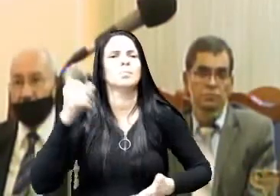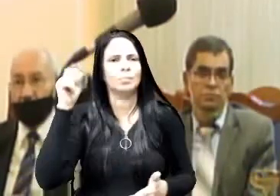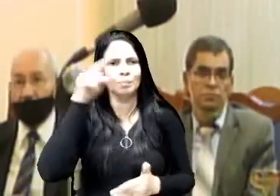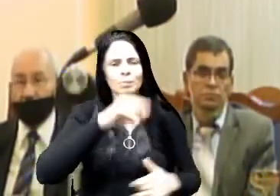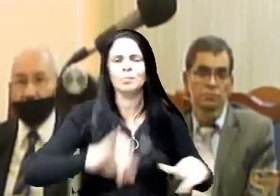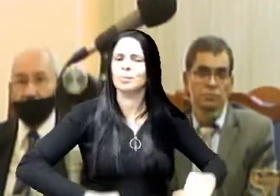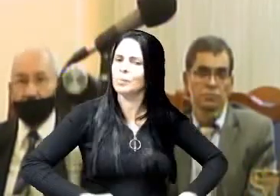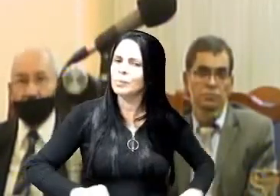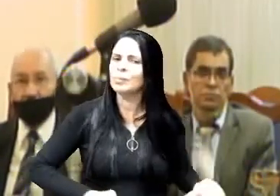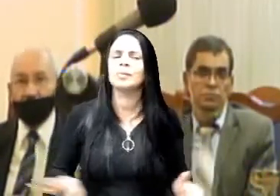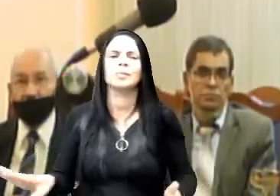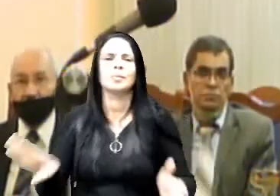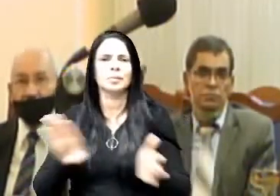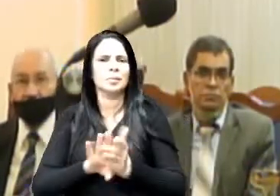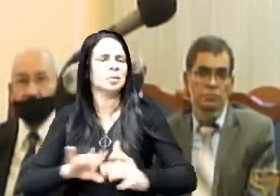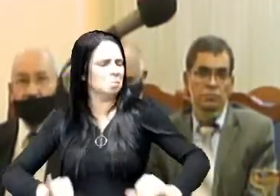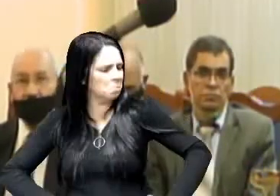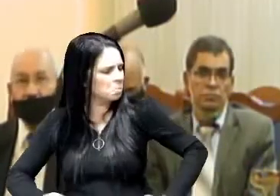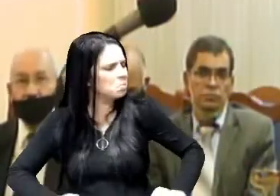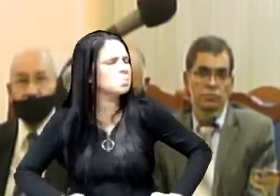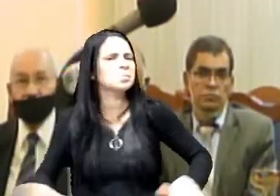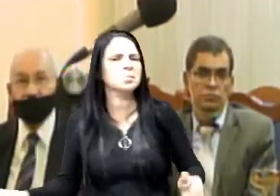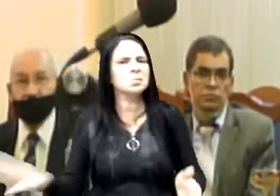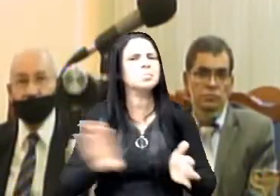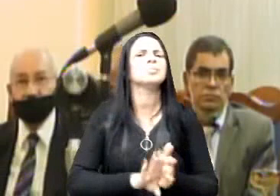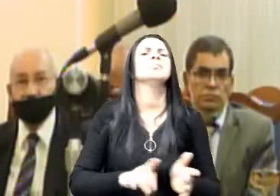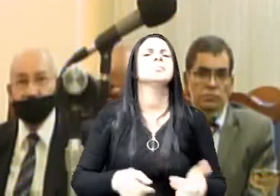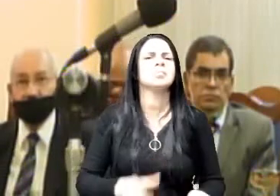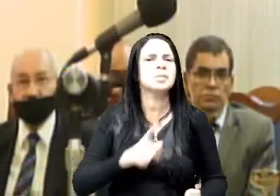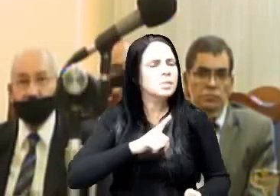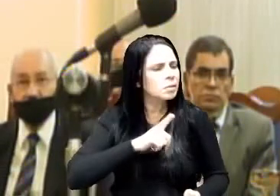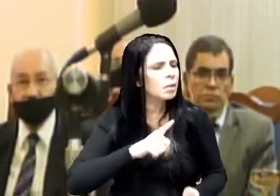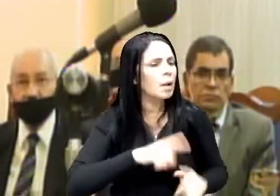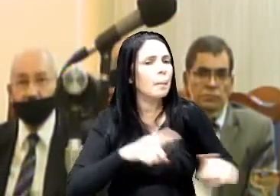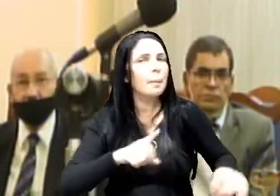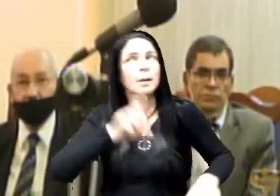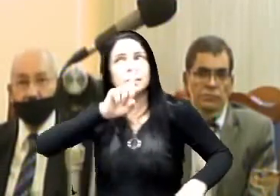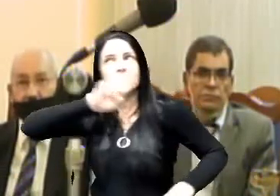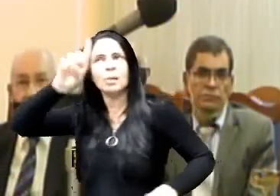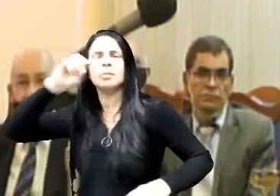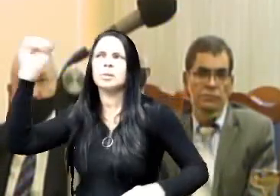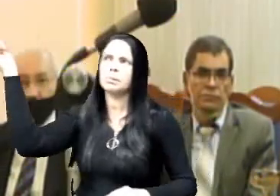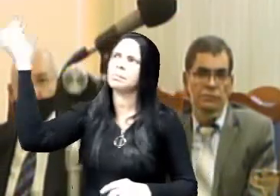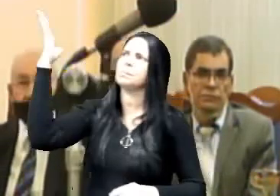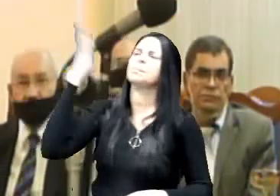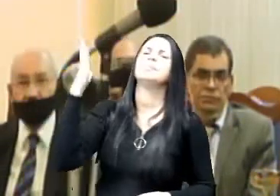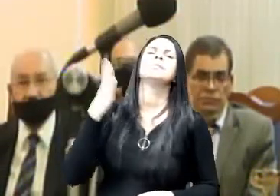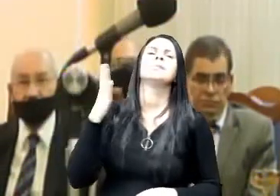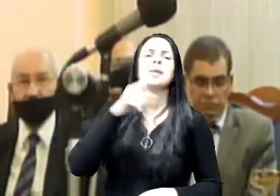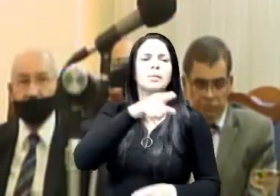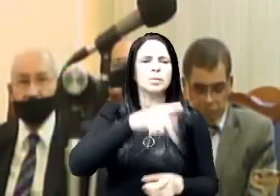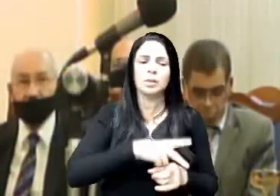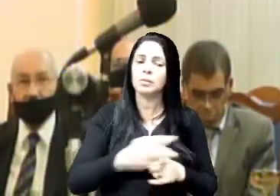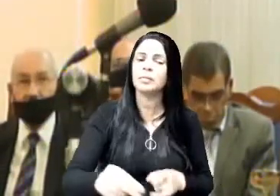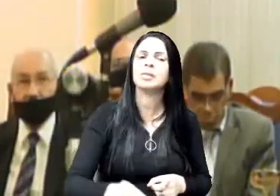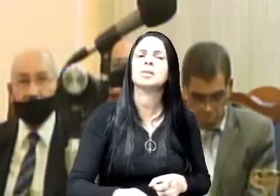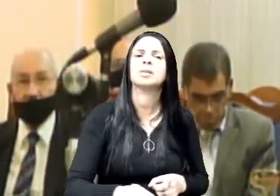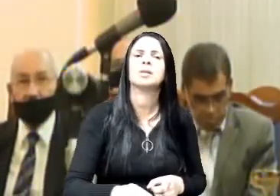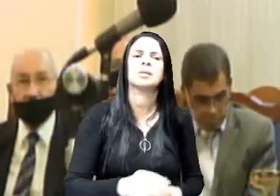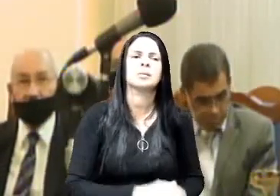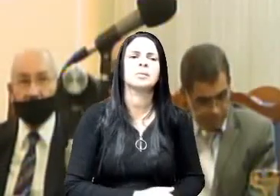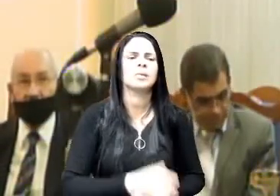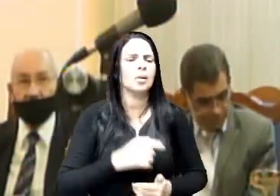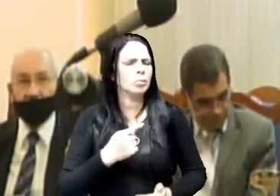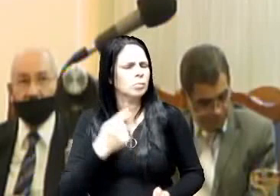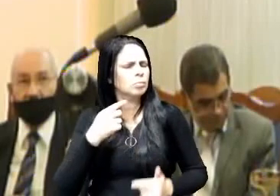Que a adversidade vem, sofrimento vem, mas Deus te dará graça e tu vai vencer um